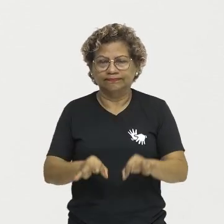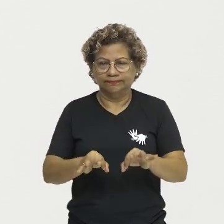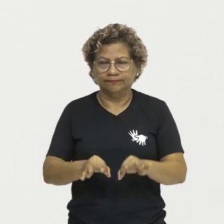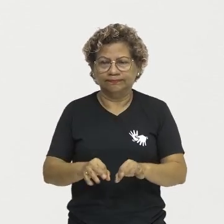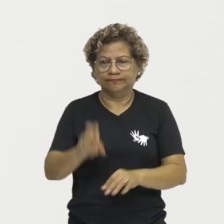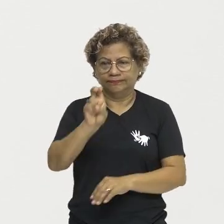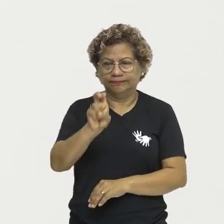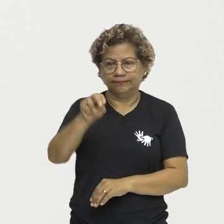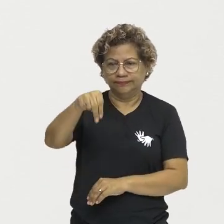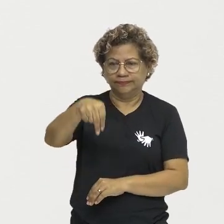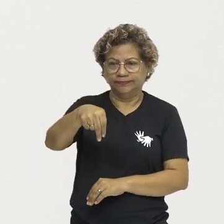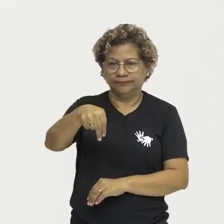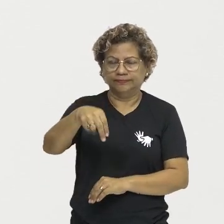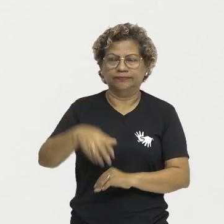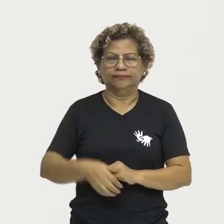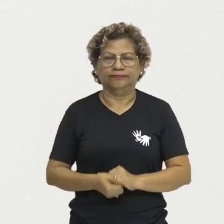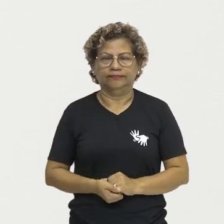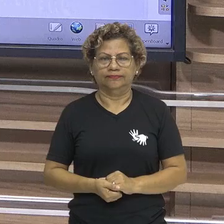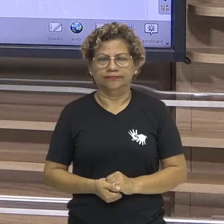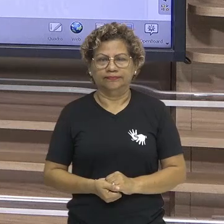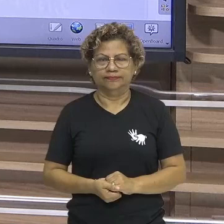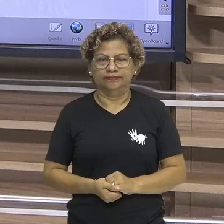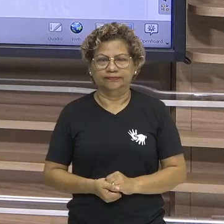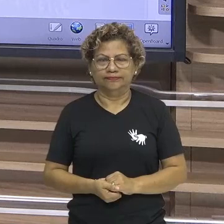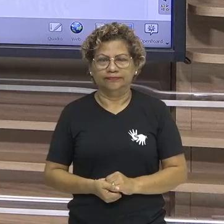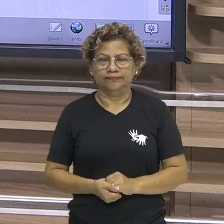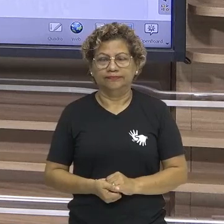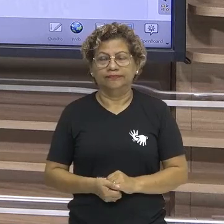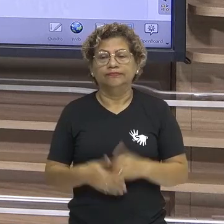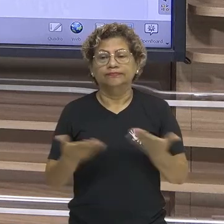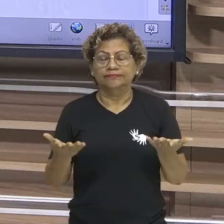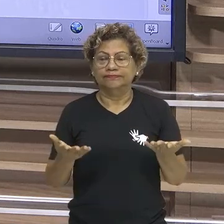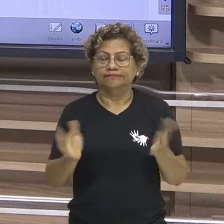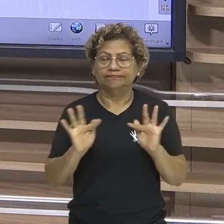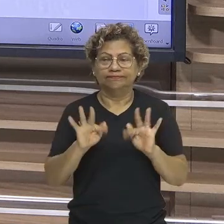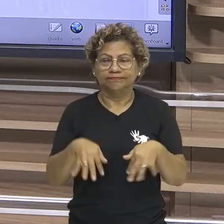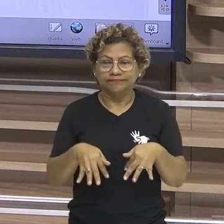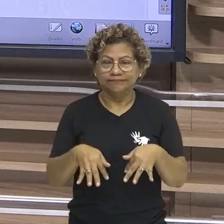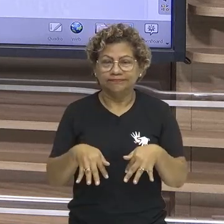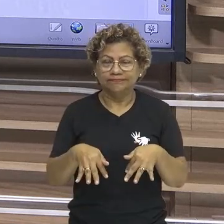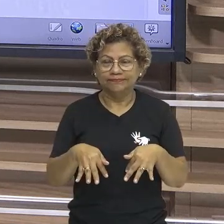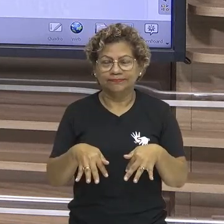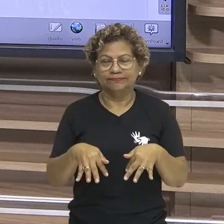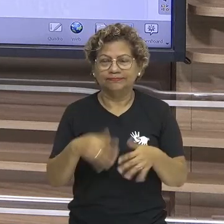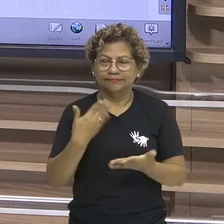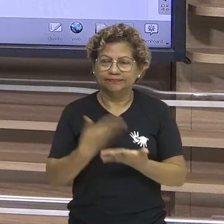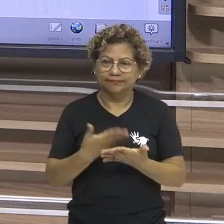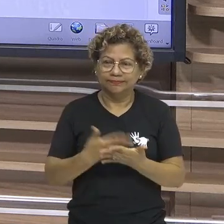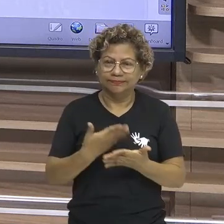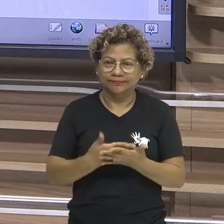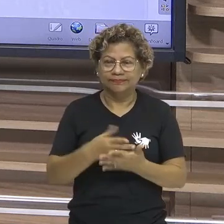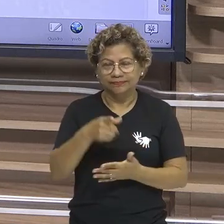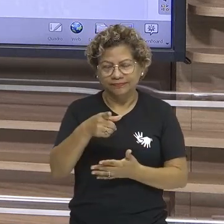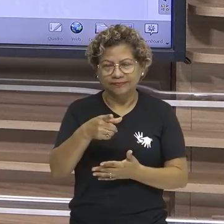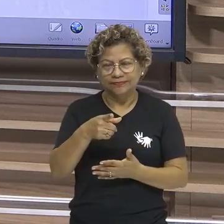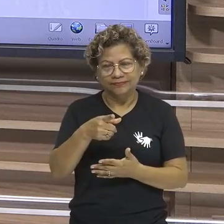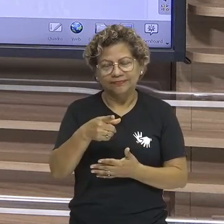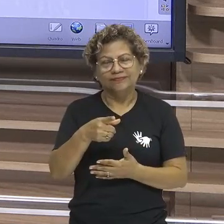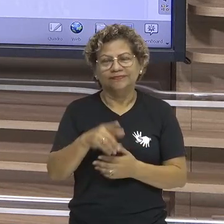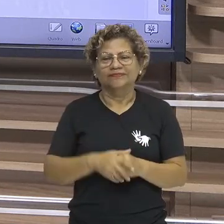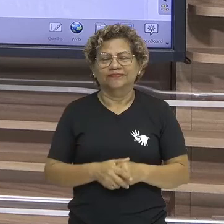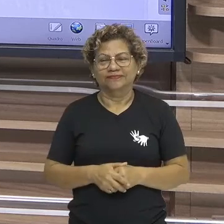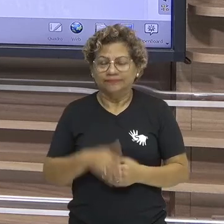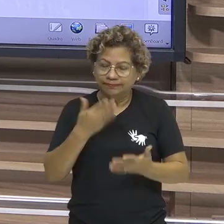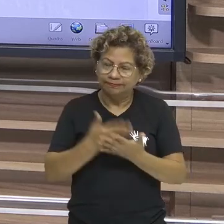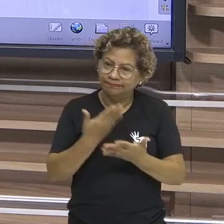nossa força resultante vale 5 newtons. É isso aí, pessoal. Chegamos ao final da nossa aula. Espero que vocês tenham gostado. E